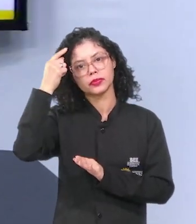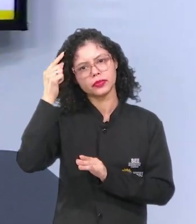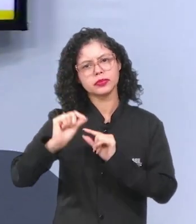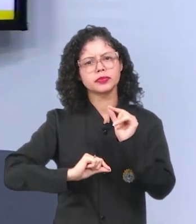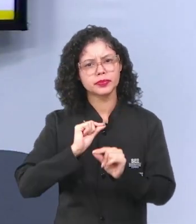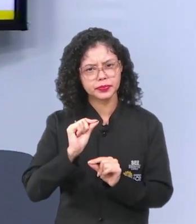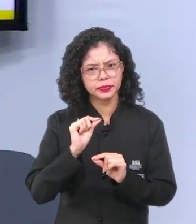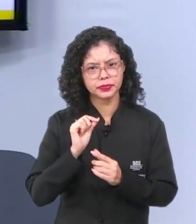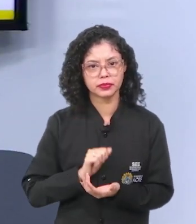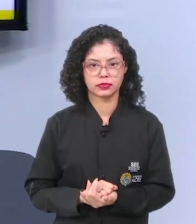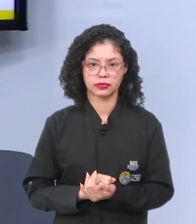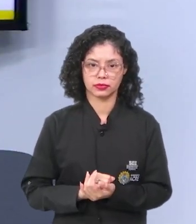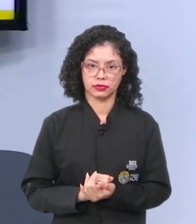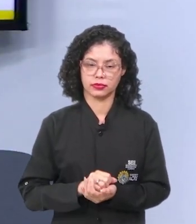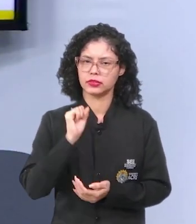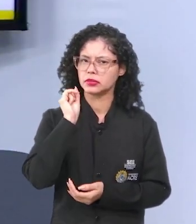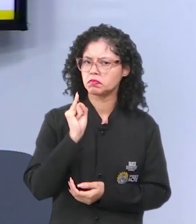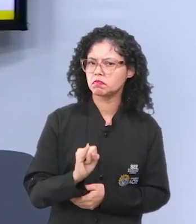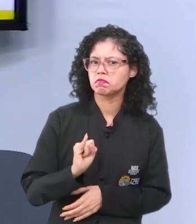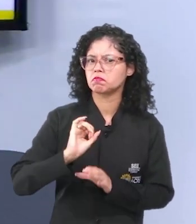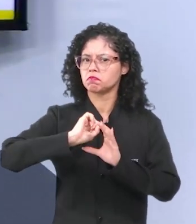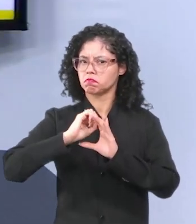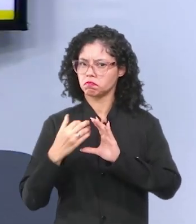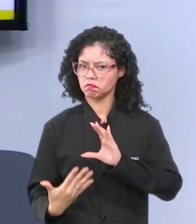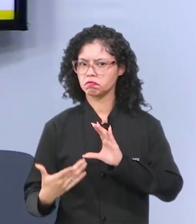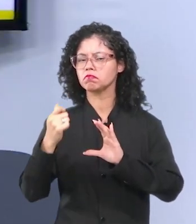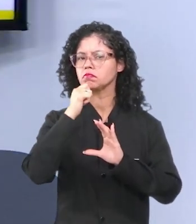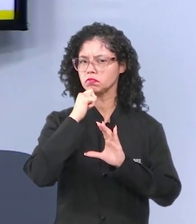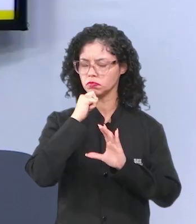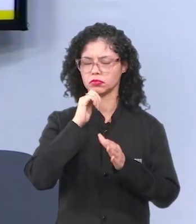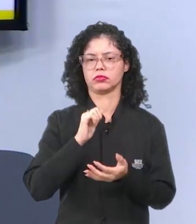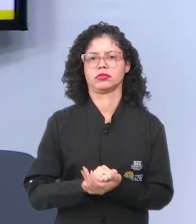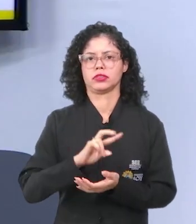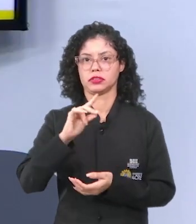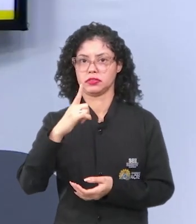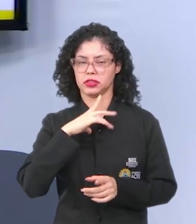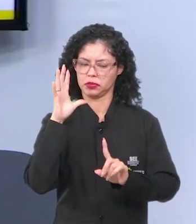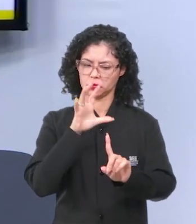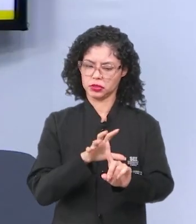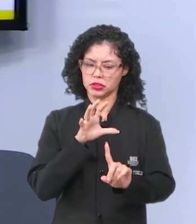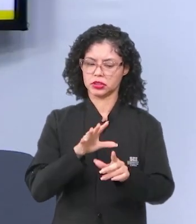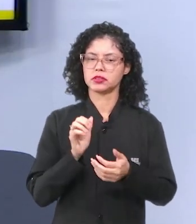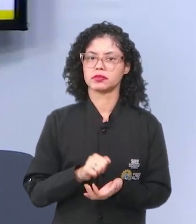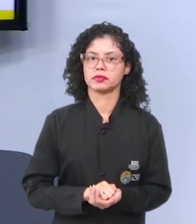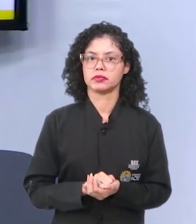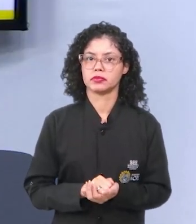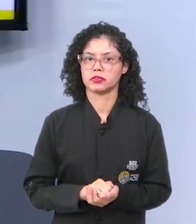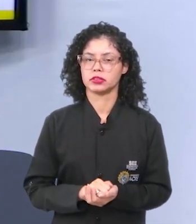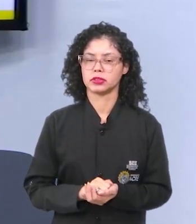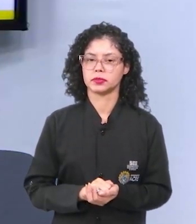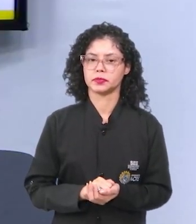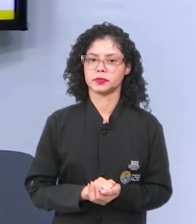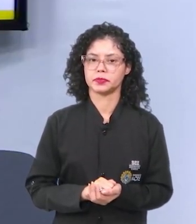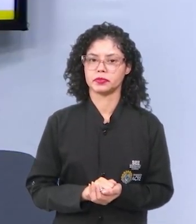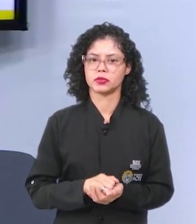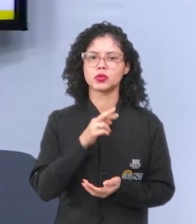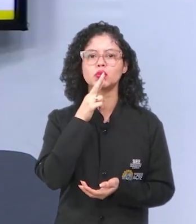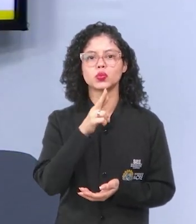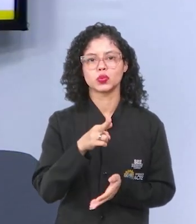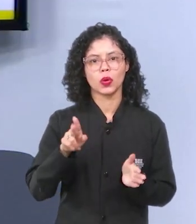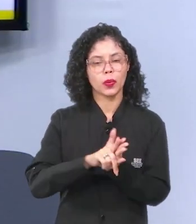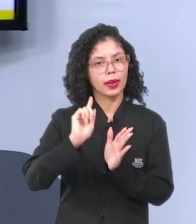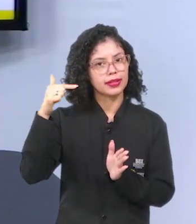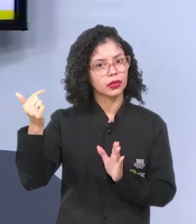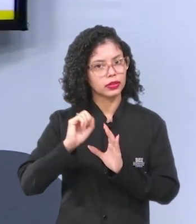seguinte: será que uma característica vai influenciar no resultado da